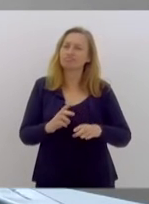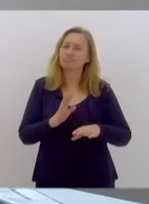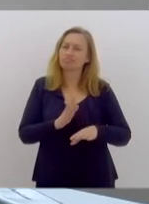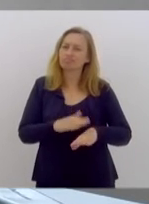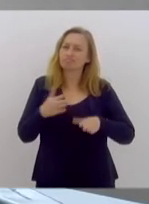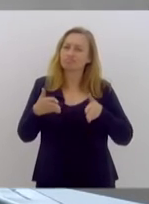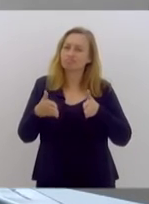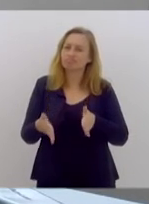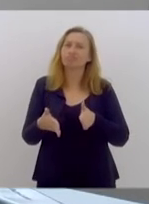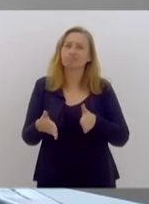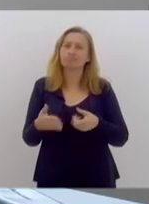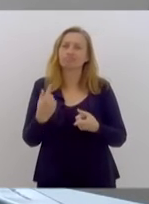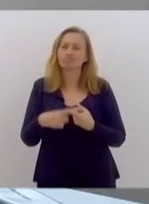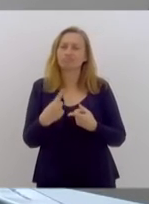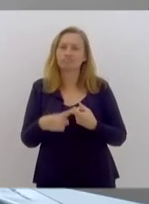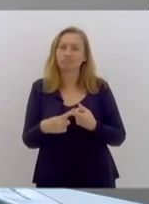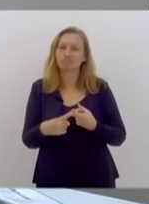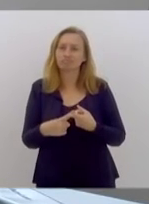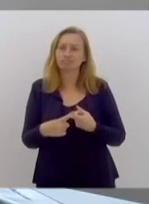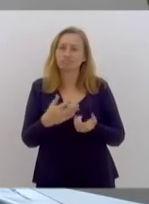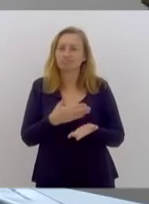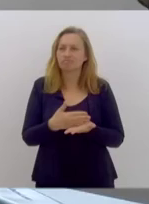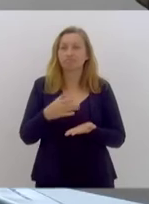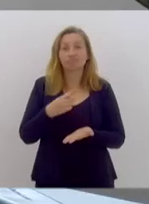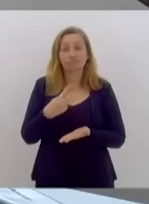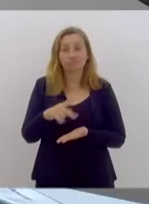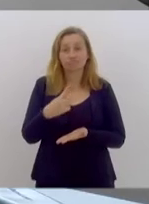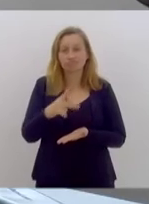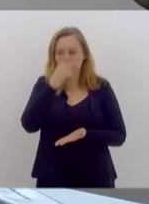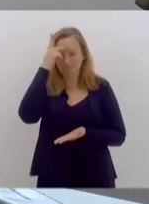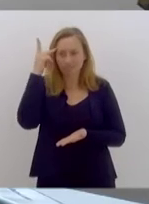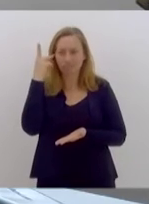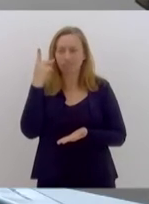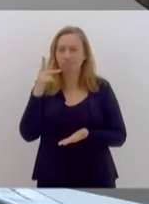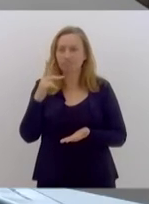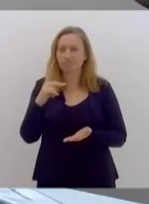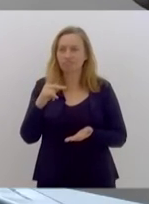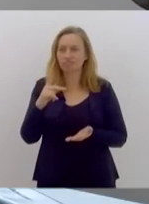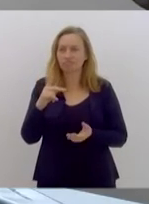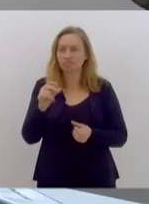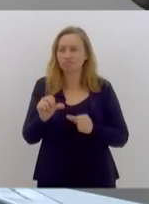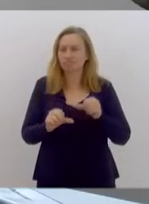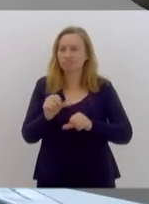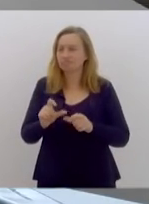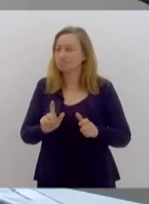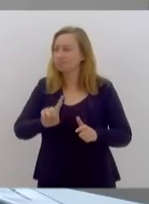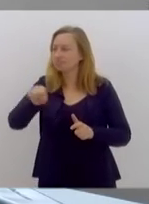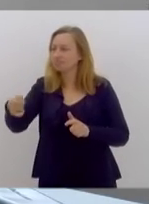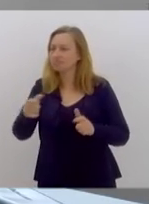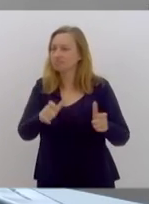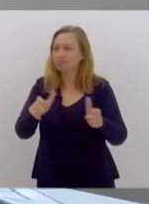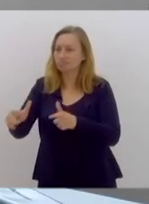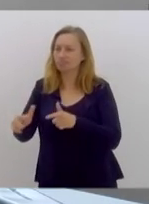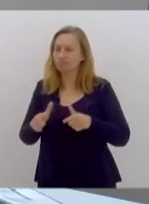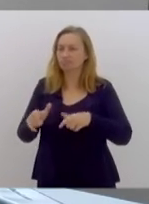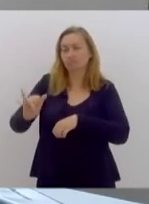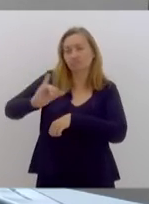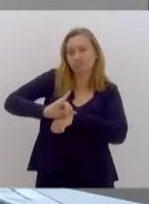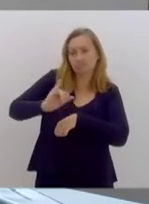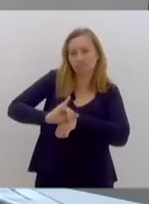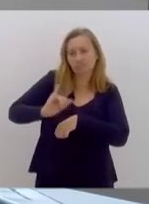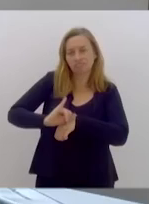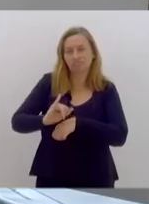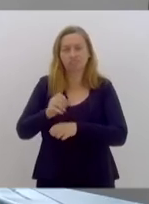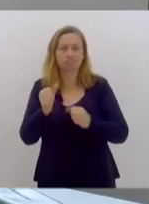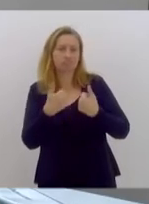Porque a partir dele as pessoas se deslocam depois para outras regiões da capital seja